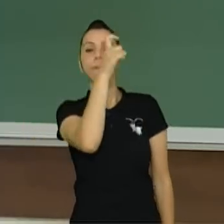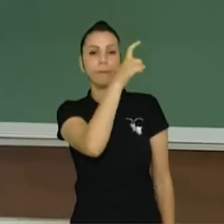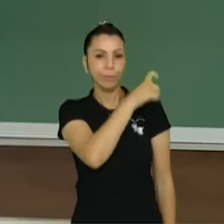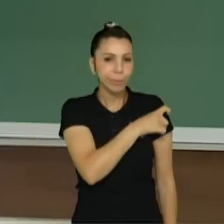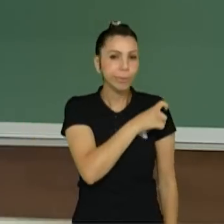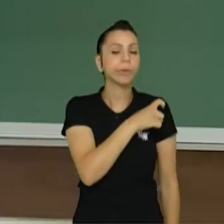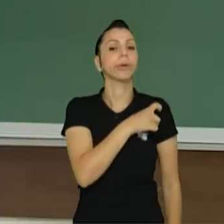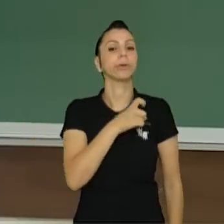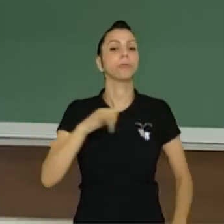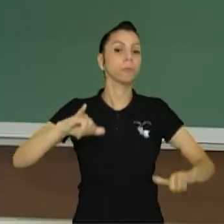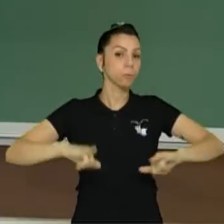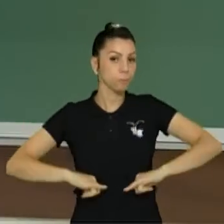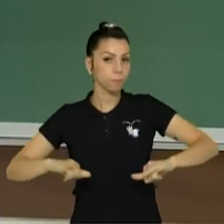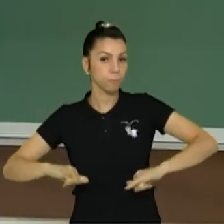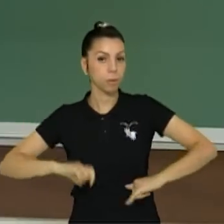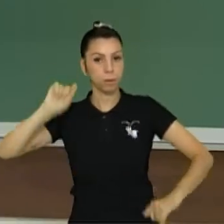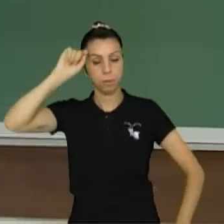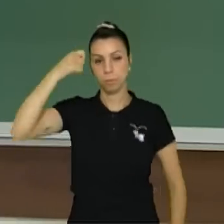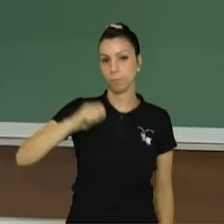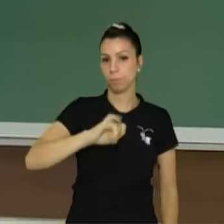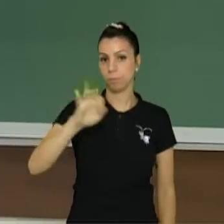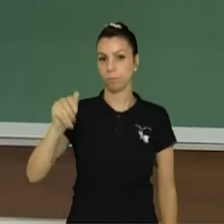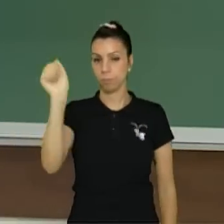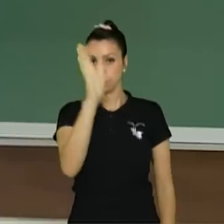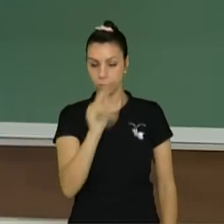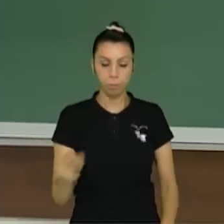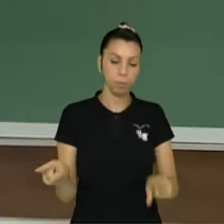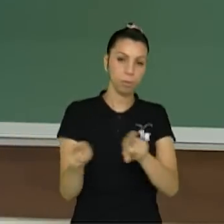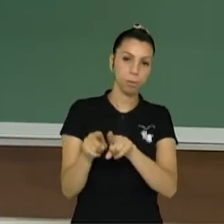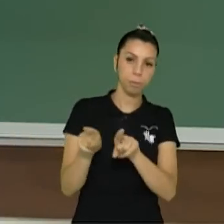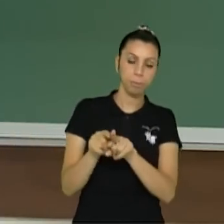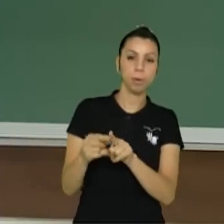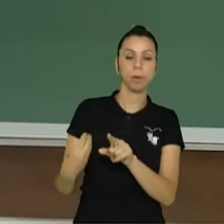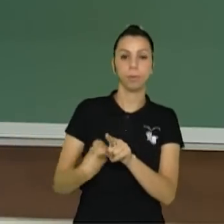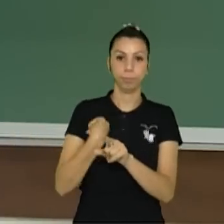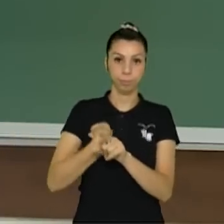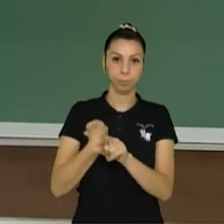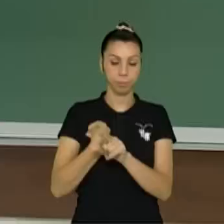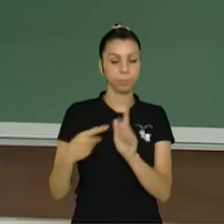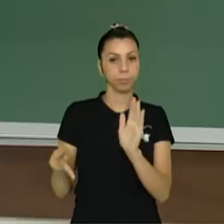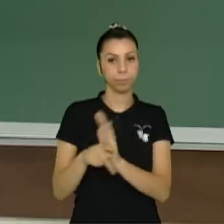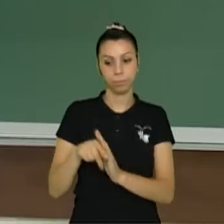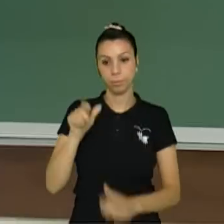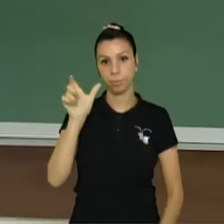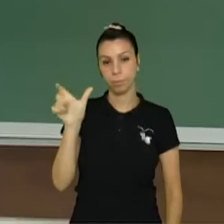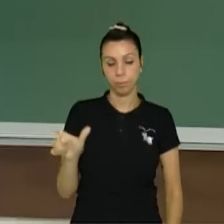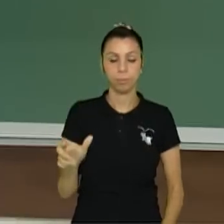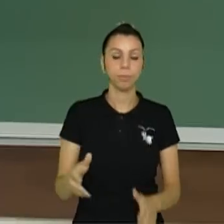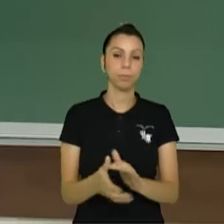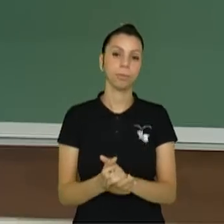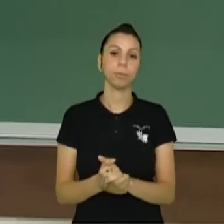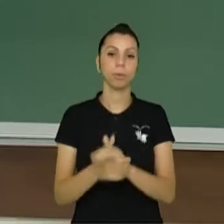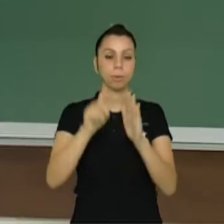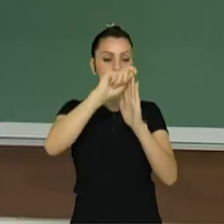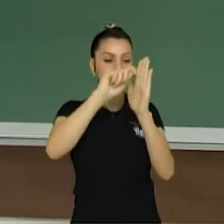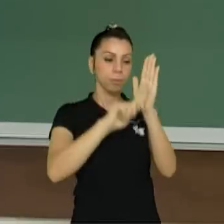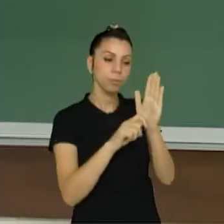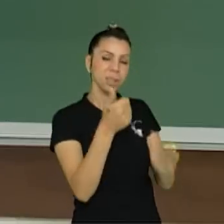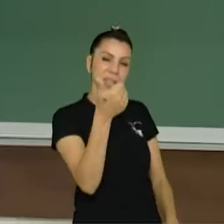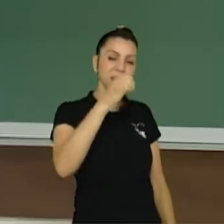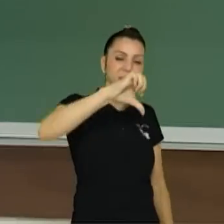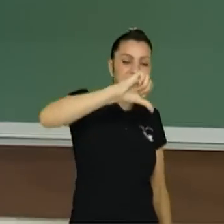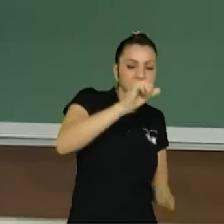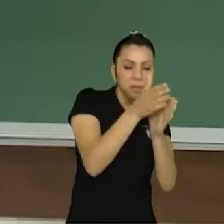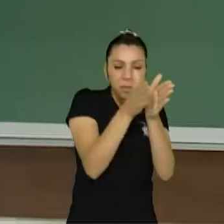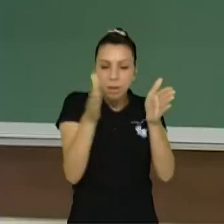e também as questões relacionadas à realidade afro-brasileira no Brasil. Lembrando, século XIX, final do século XIX, ali,